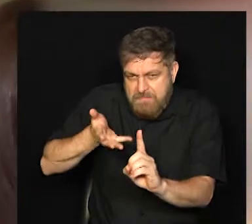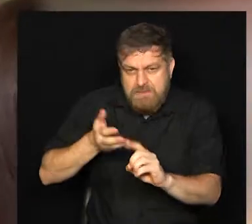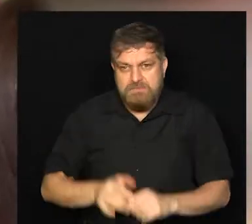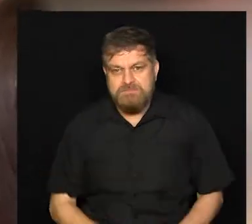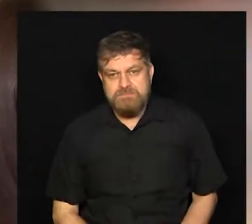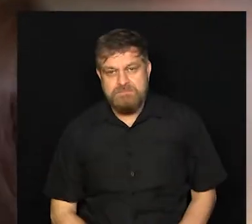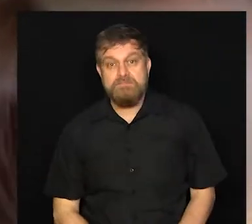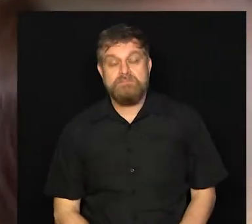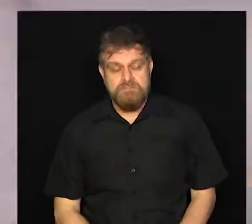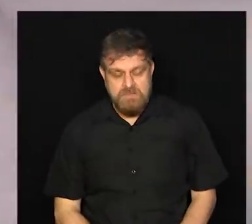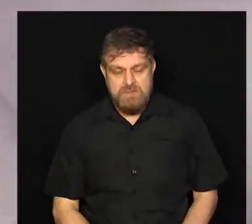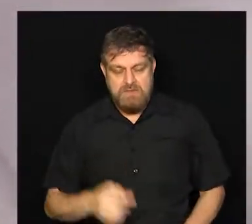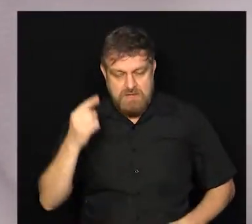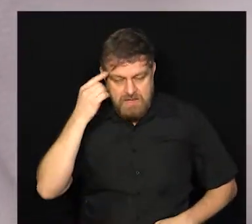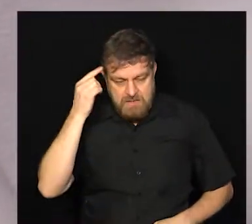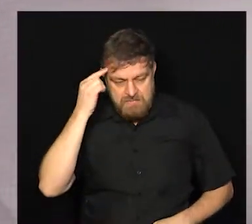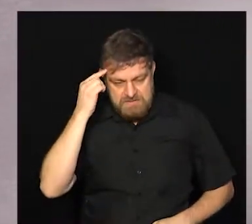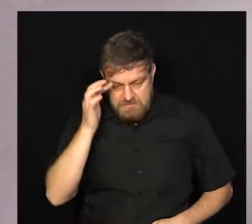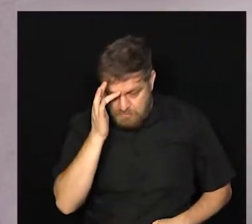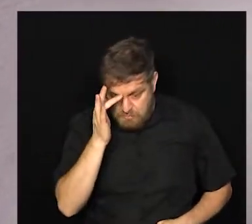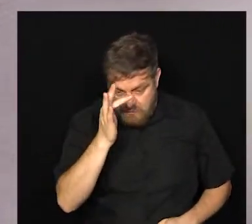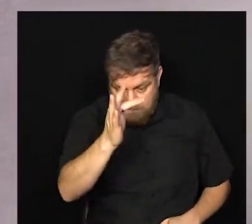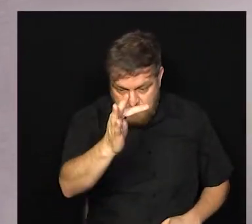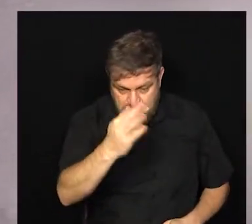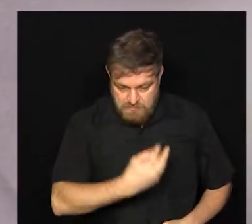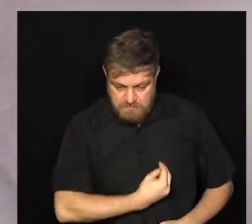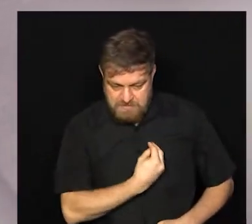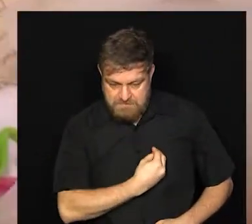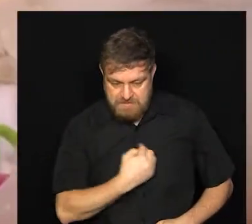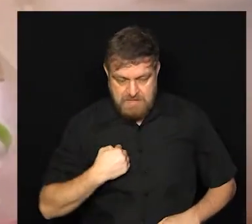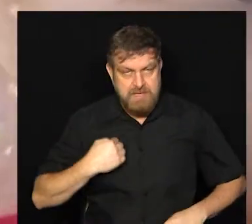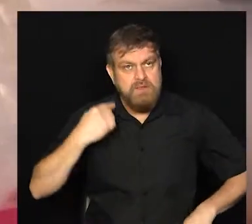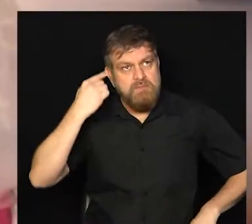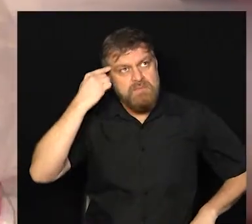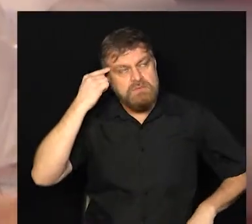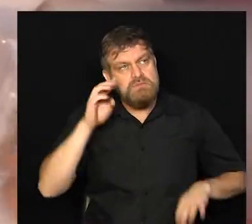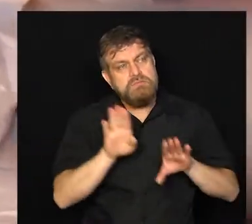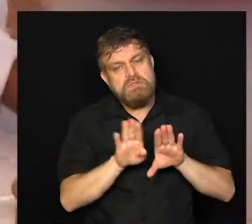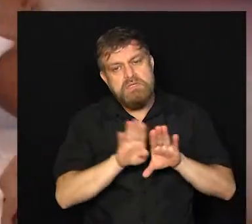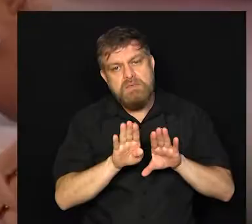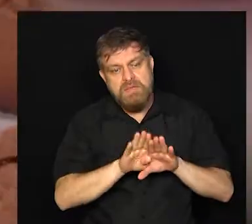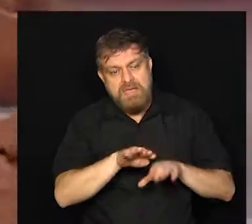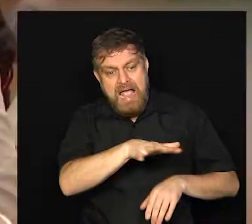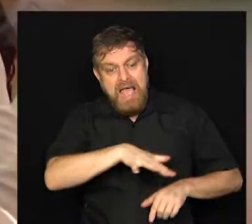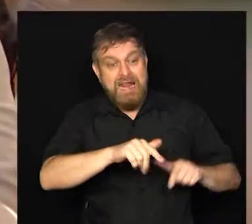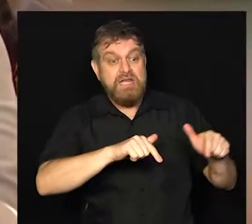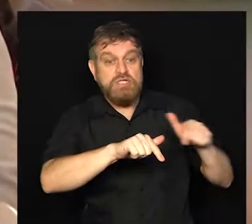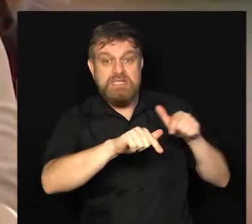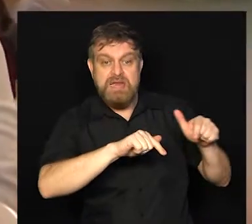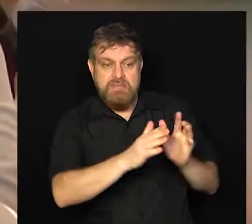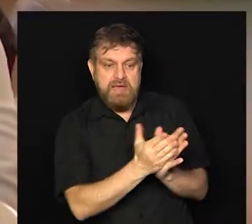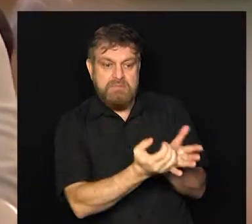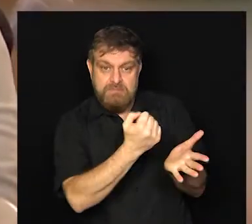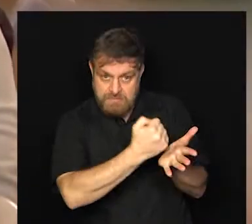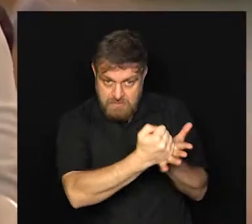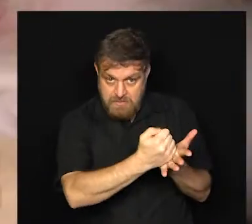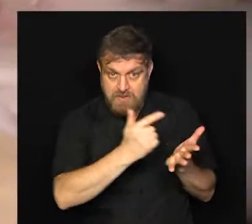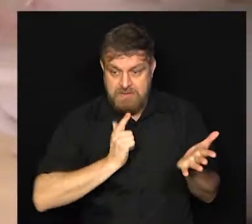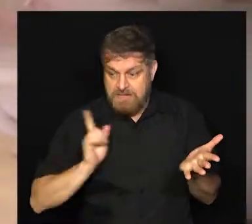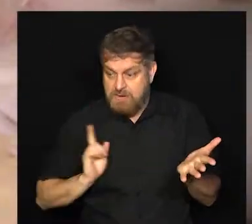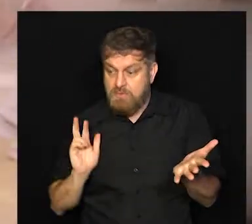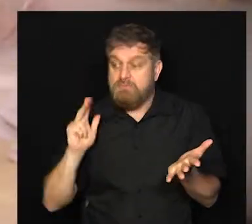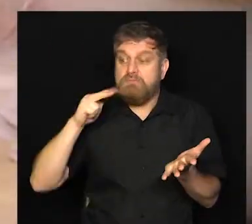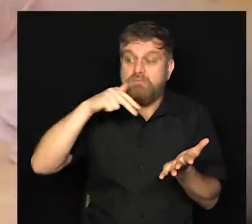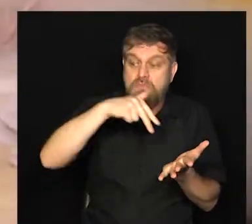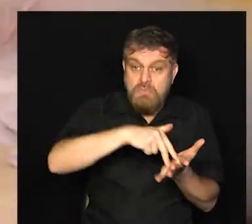Olha, você falando desse outro lado da ponte, eu me lembrei até do mercado de trabalho. Tem uma preparação para que eles cheguem aí nesse mercado